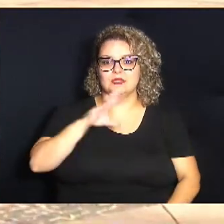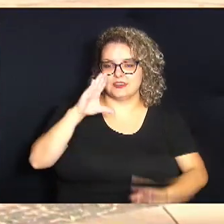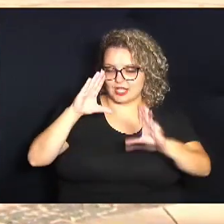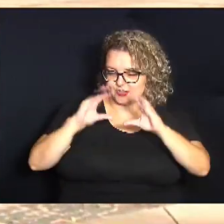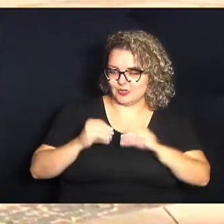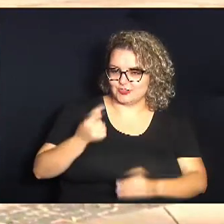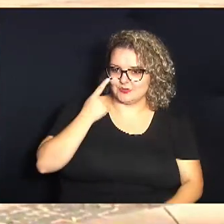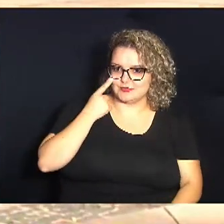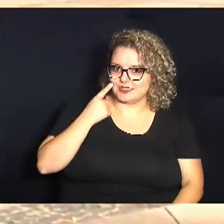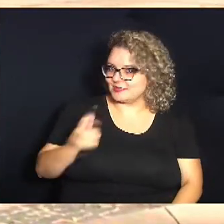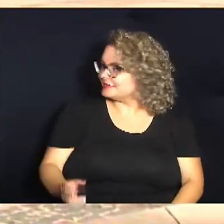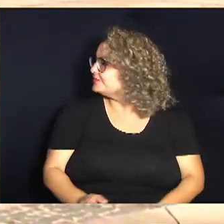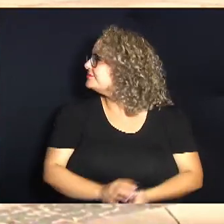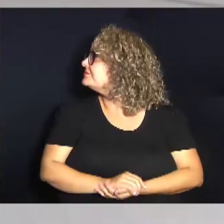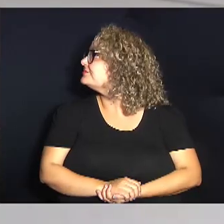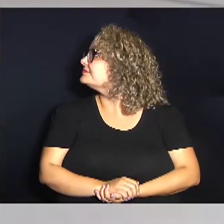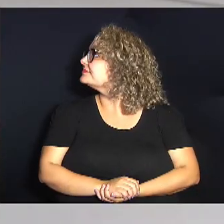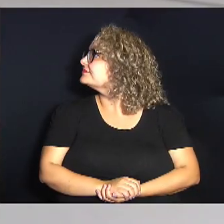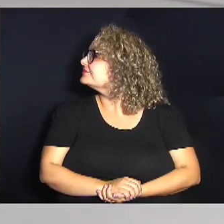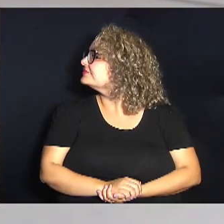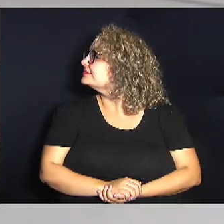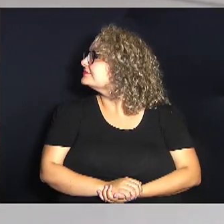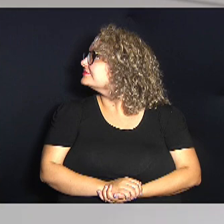Vamos conferir.